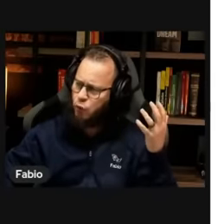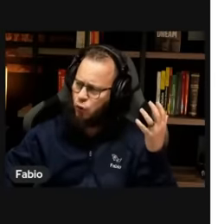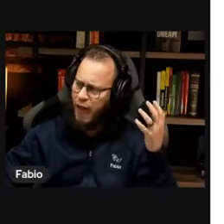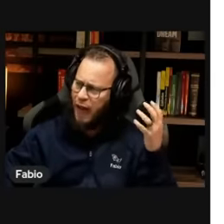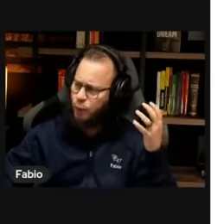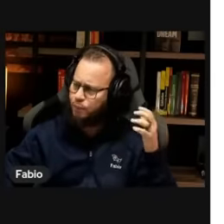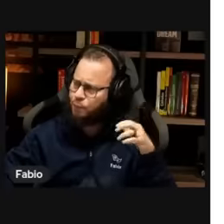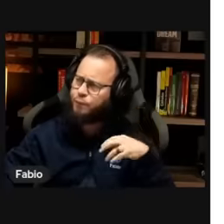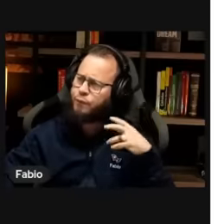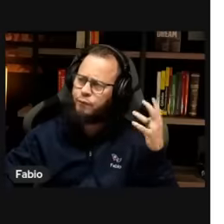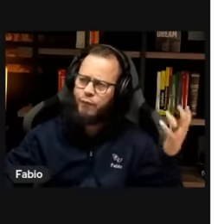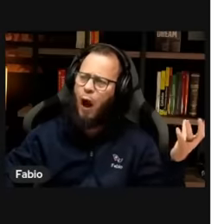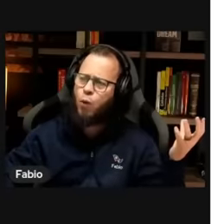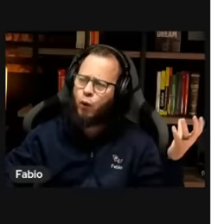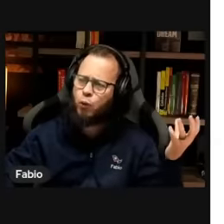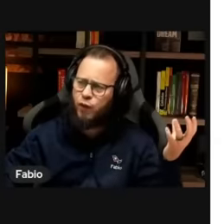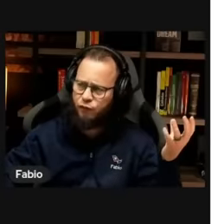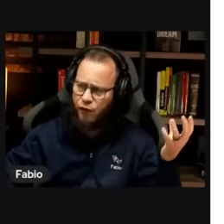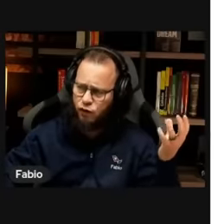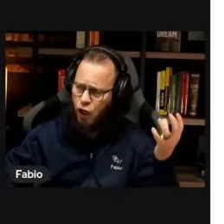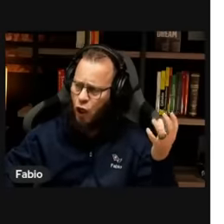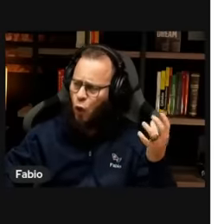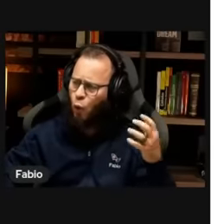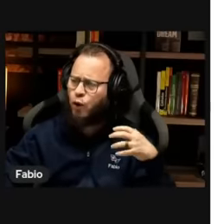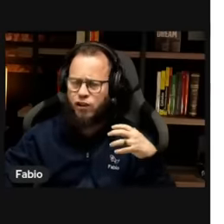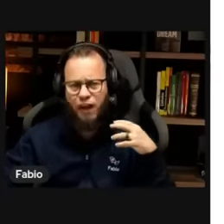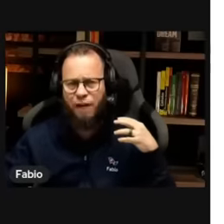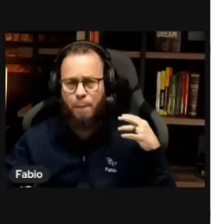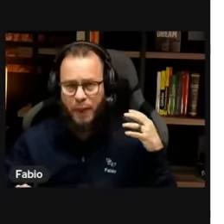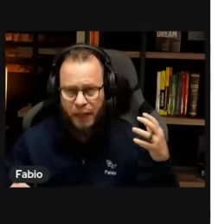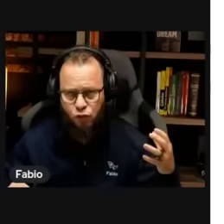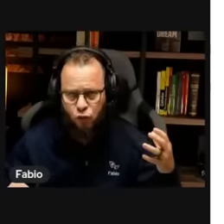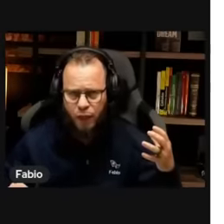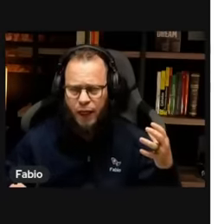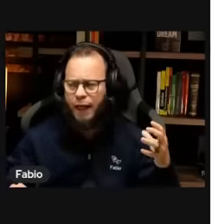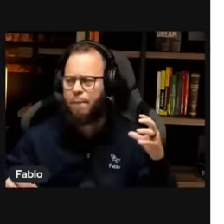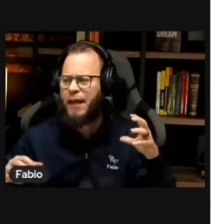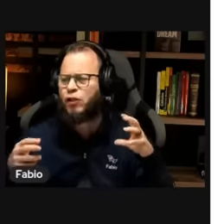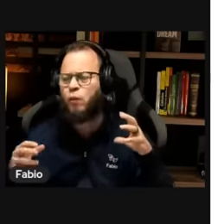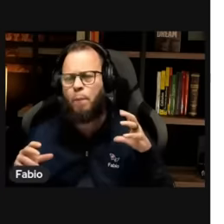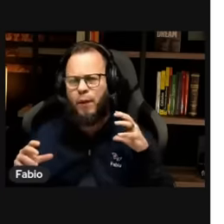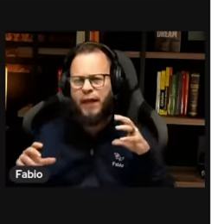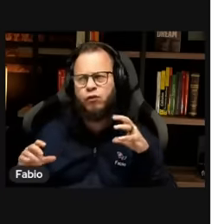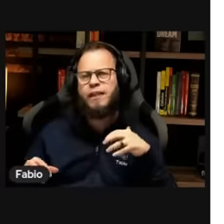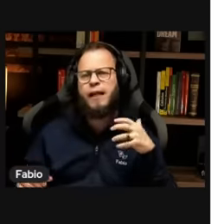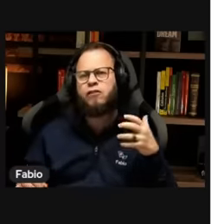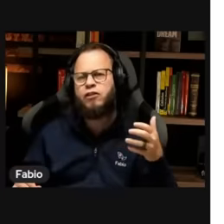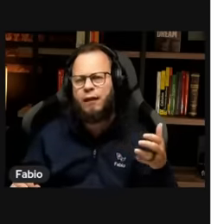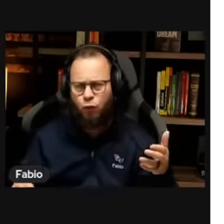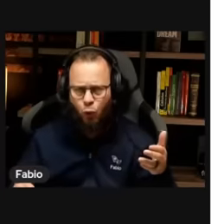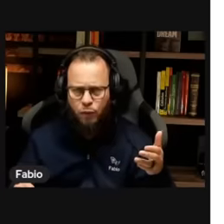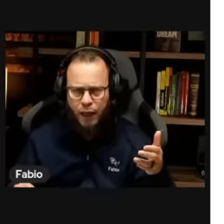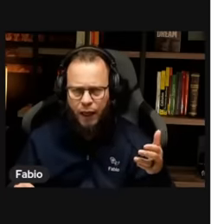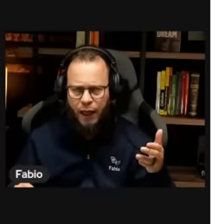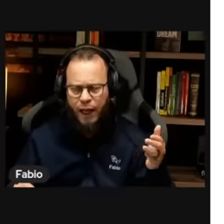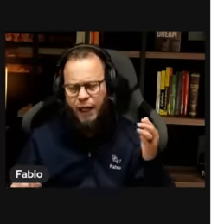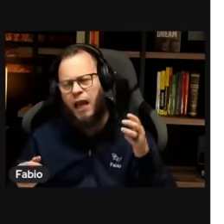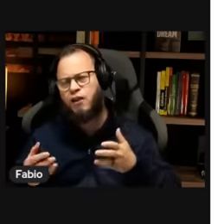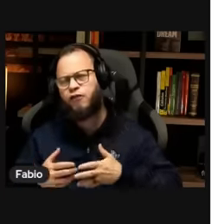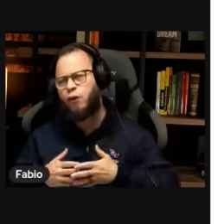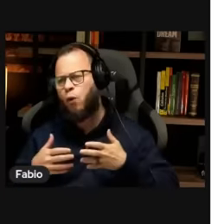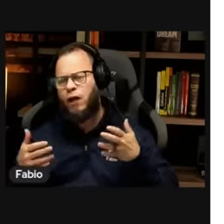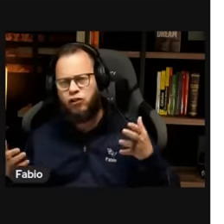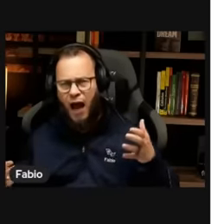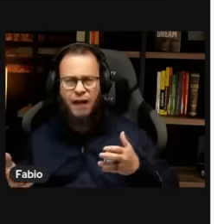presidente Bolsonaro ao que o Lula fez. O Lula estava preso e mesmo preso se candidatou. E